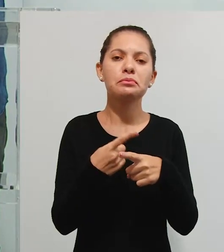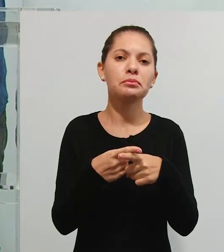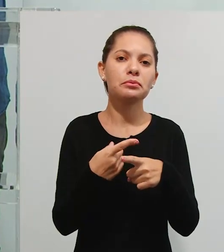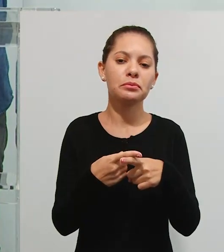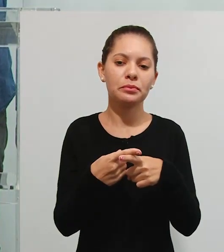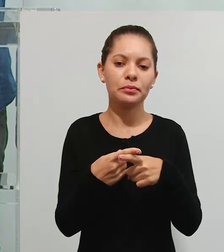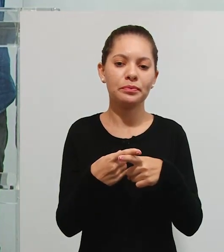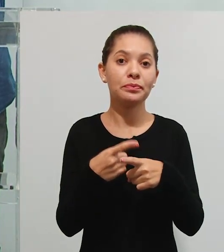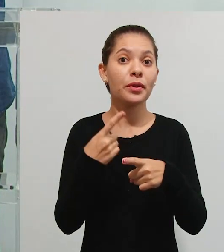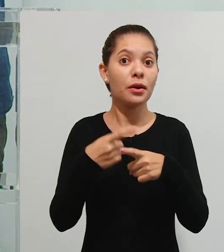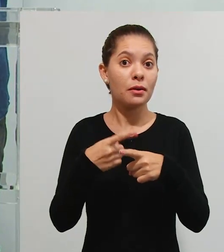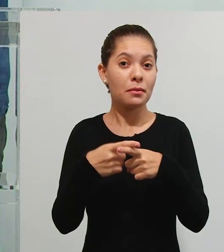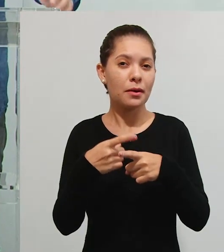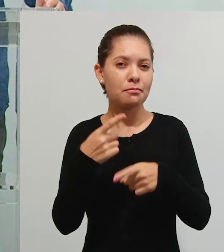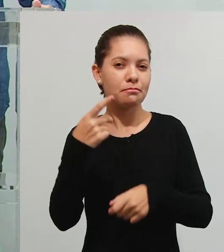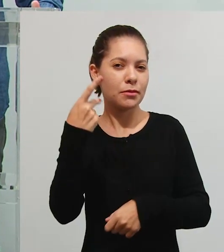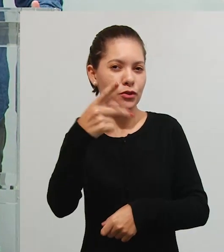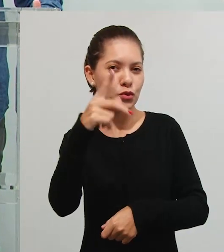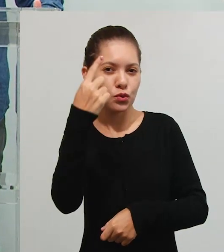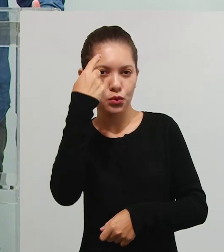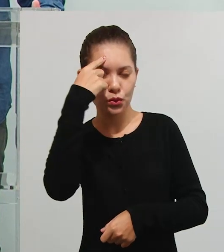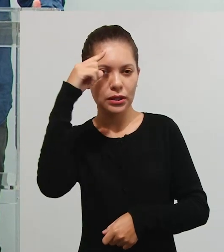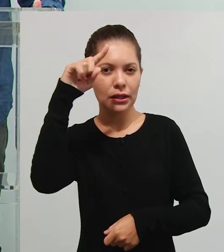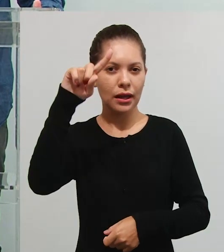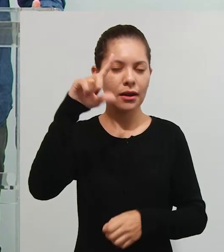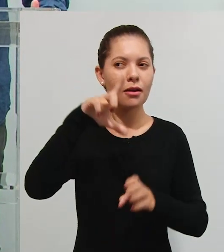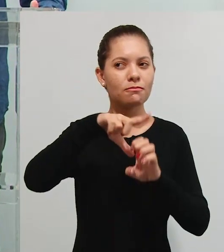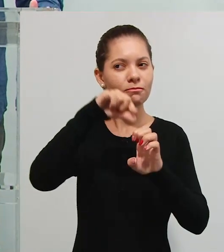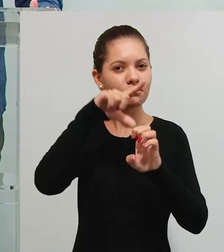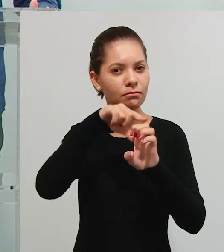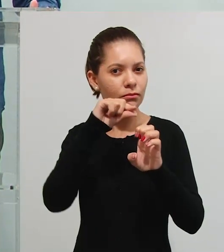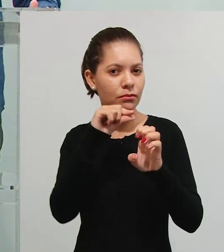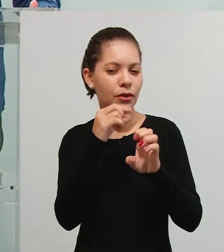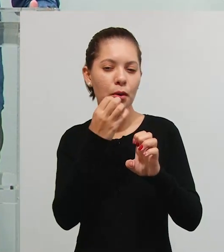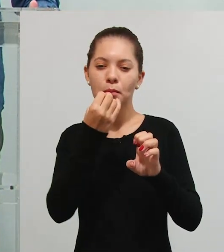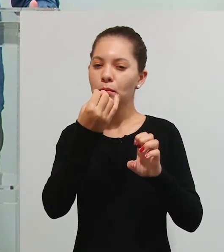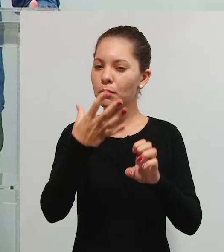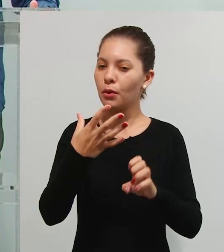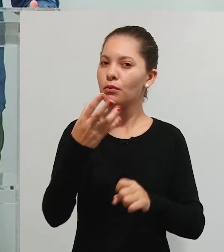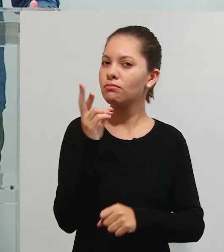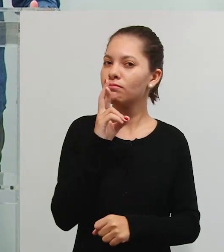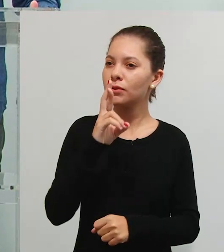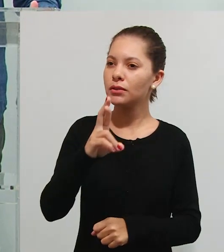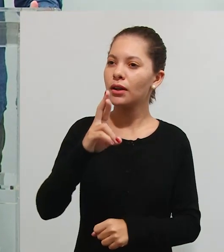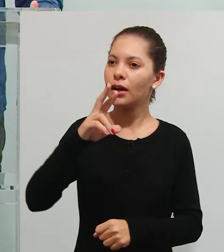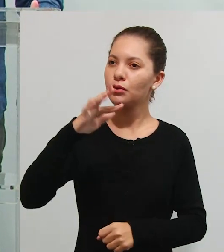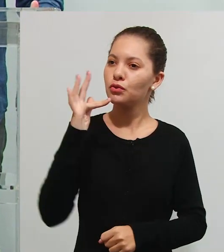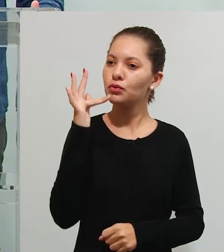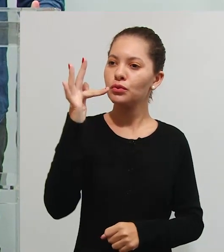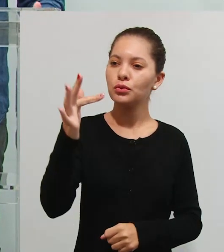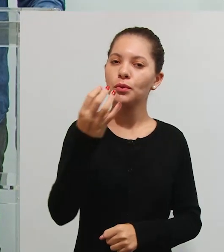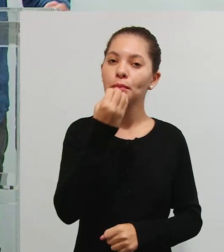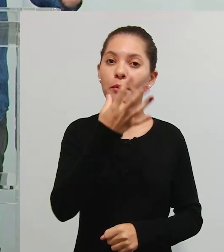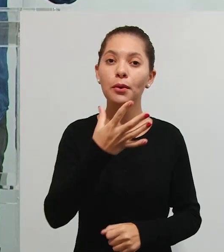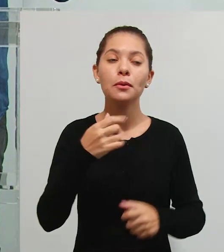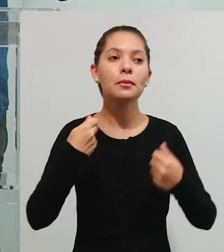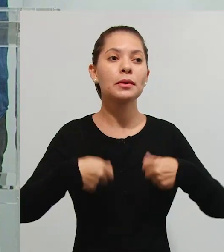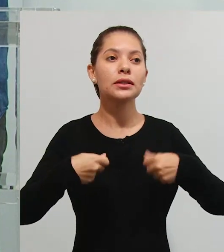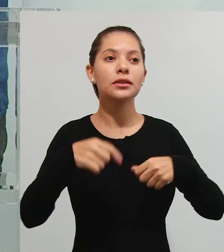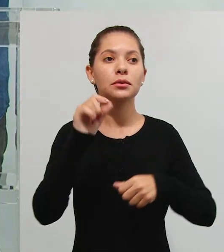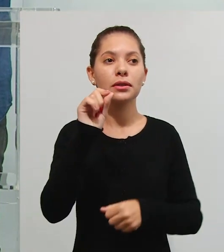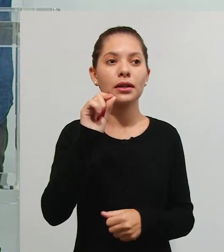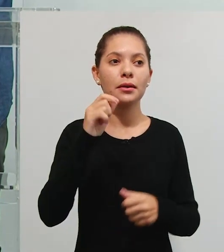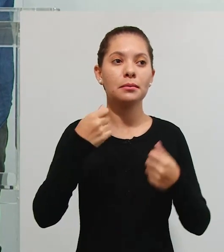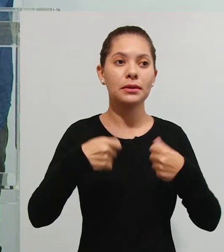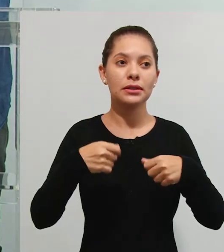quê? Para aquela sua ideia, né, aquele seu empreendimento, ele ter bons frutos, bons resultados, ele precisa que tenha alguém